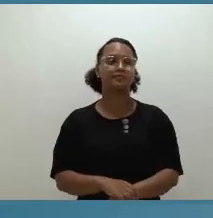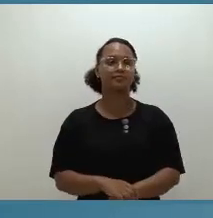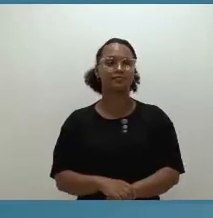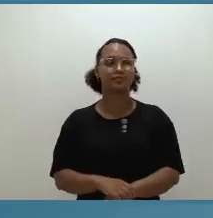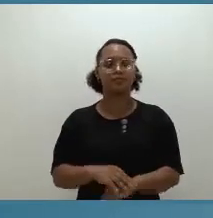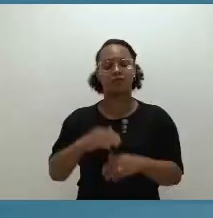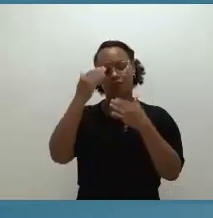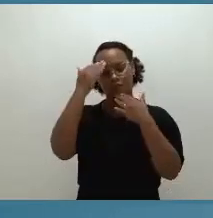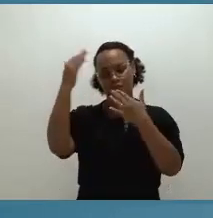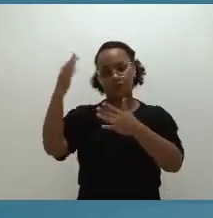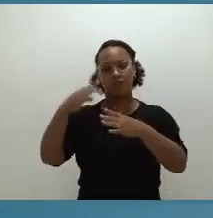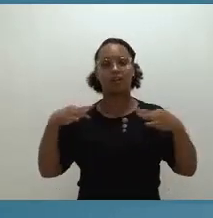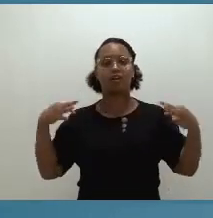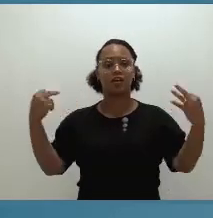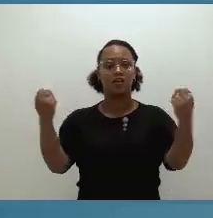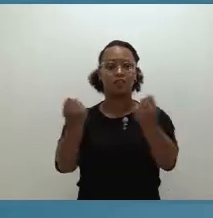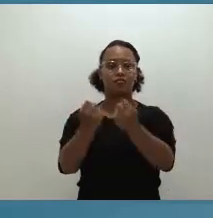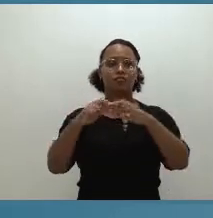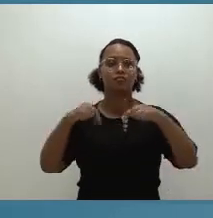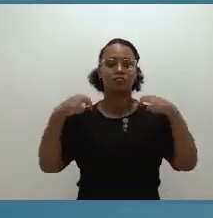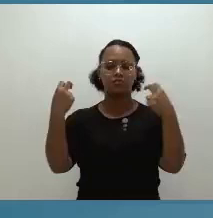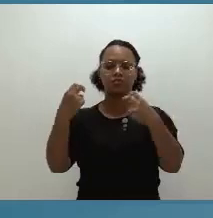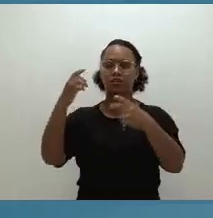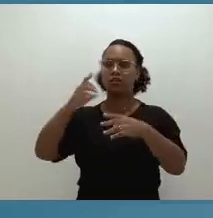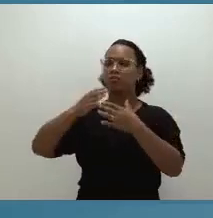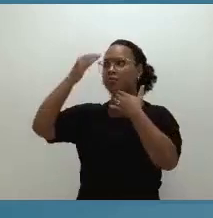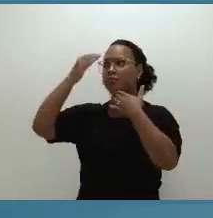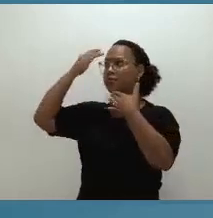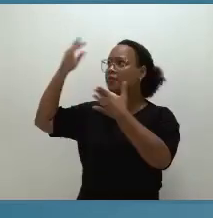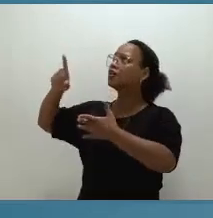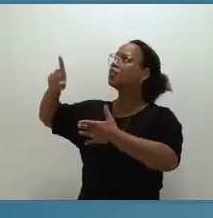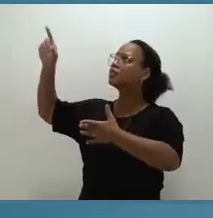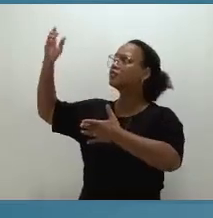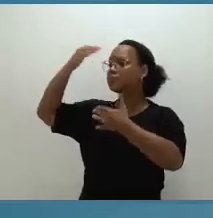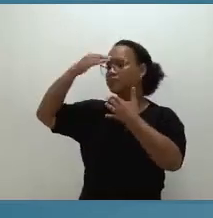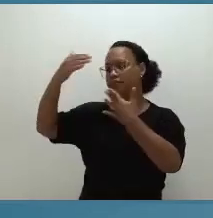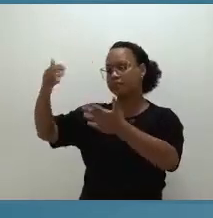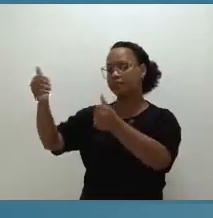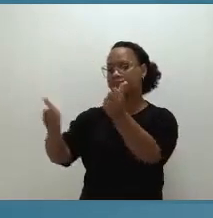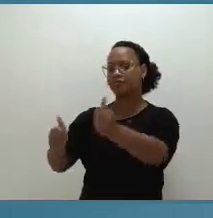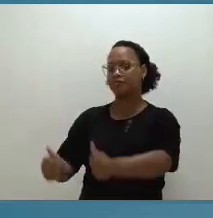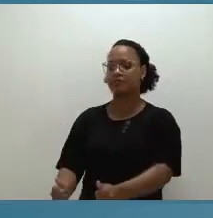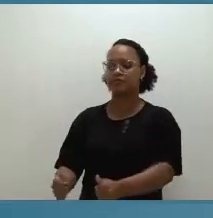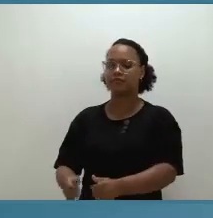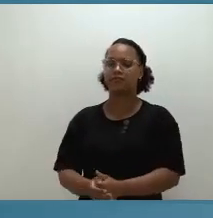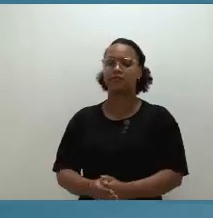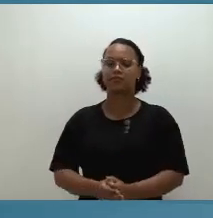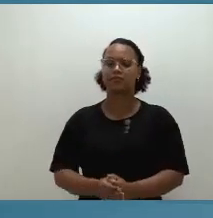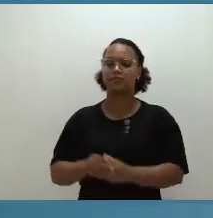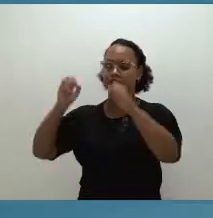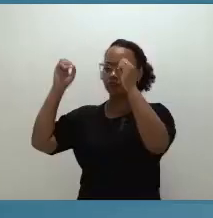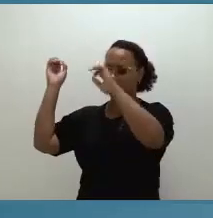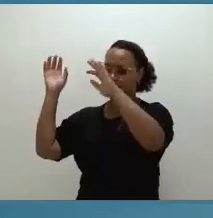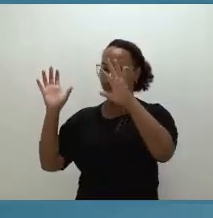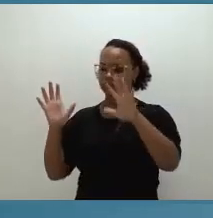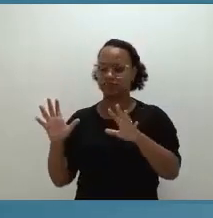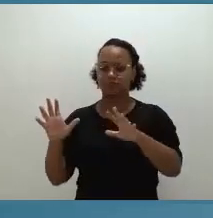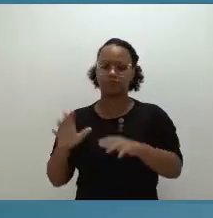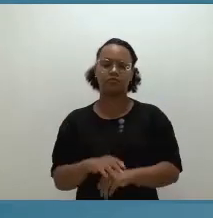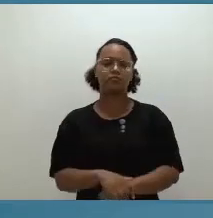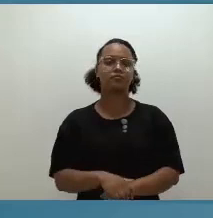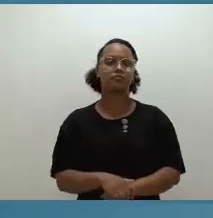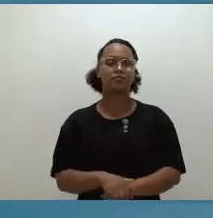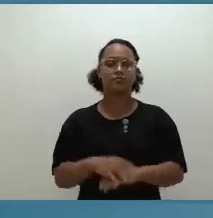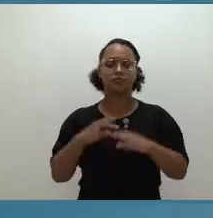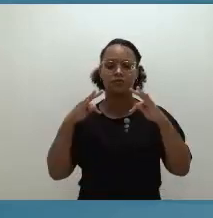Obrigada a todos, a Deus, a Nossa Senhora, ao Divino Espírito Santo e